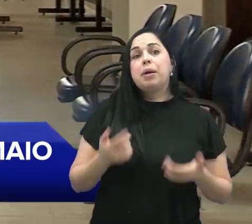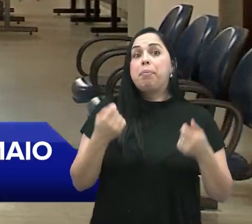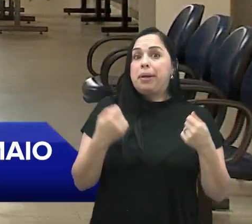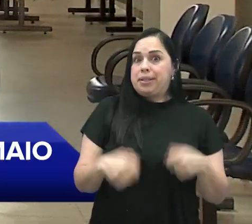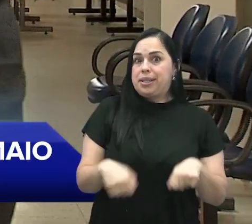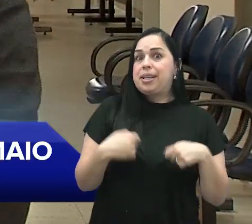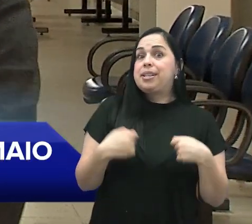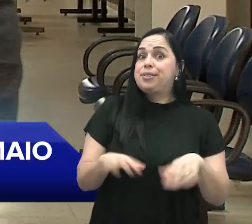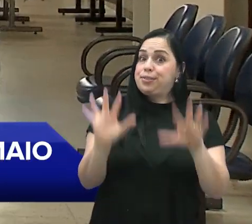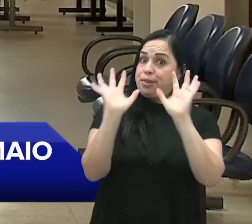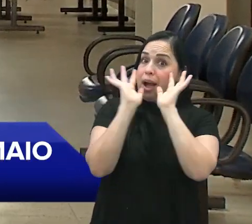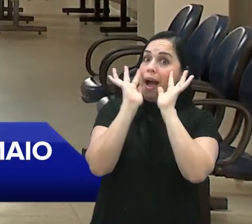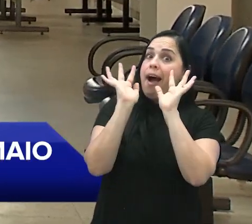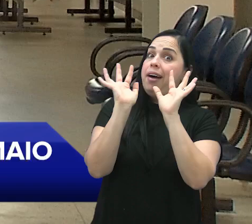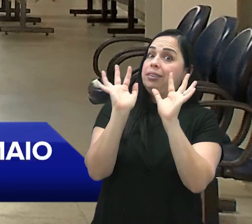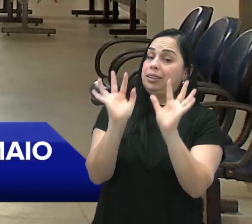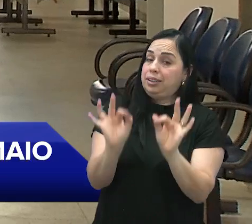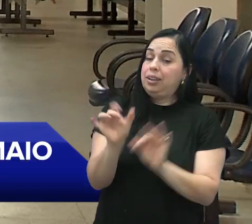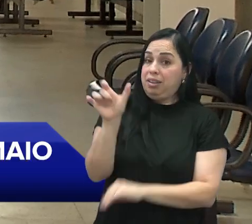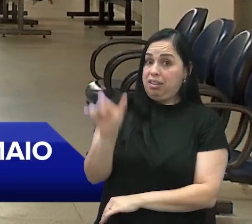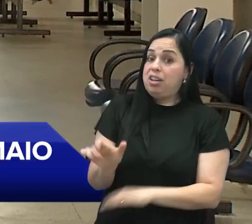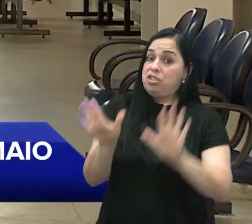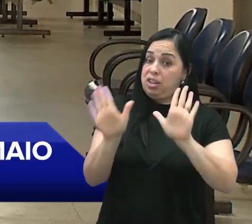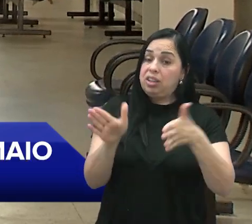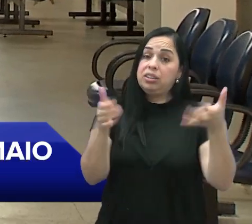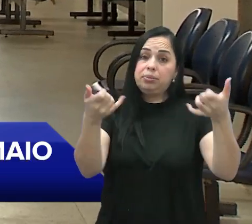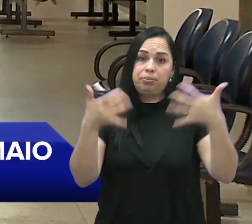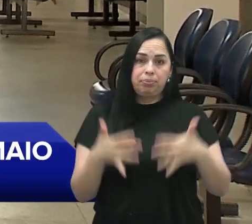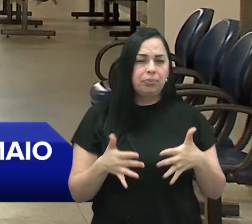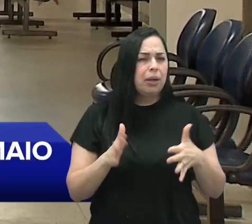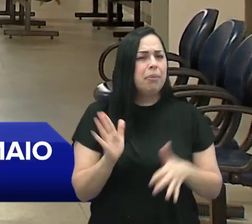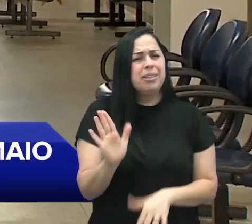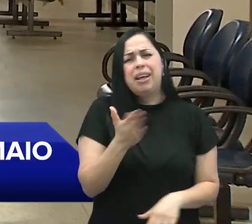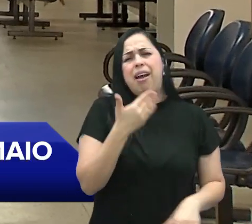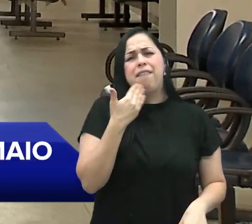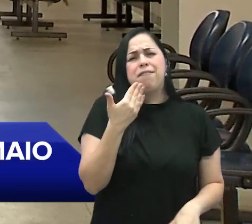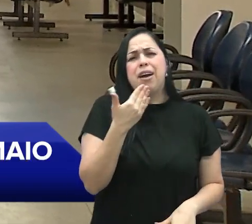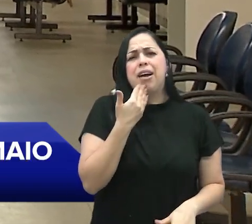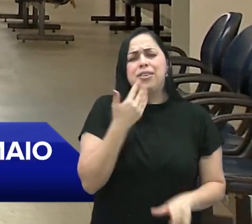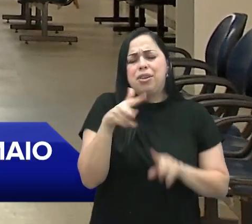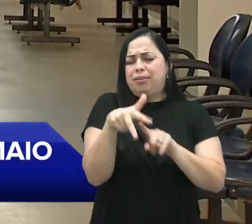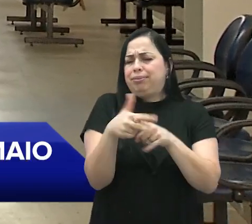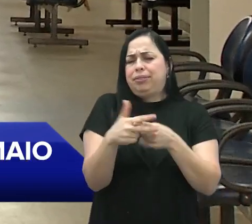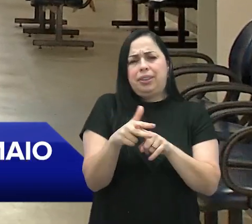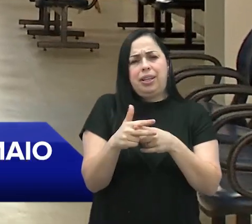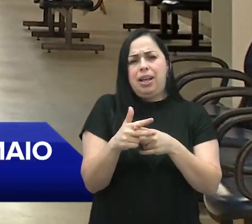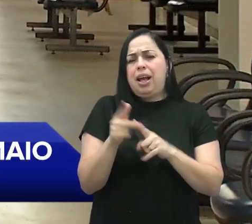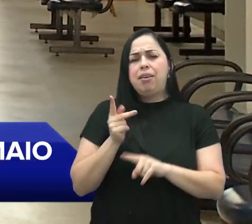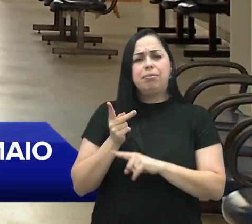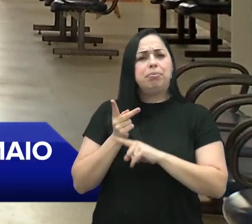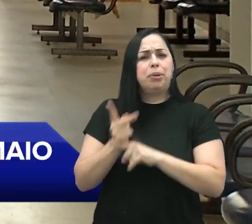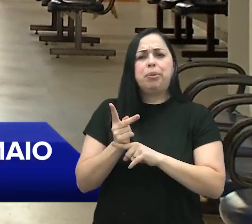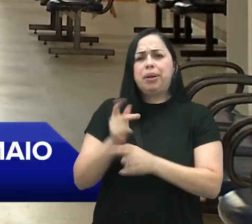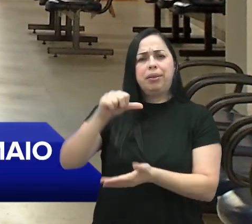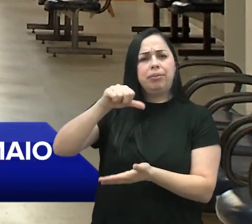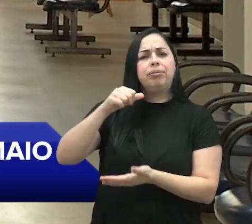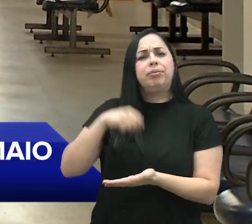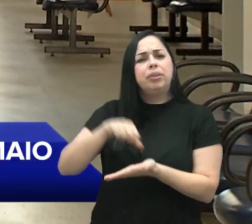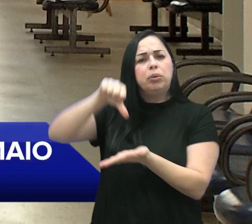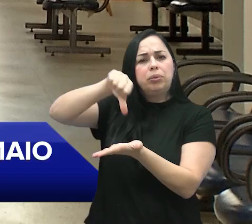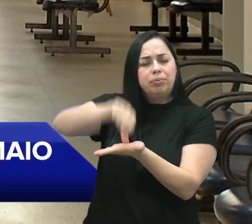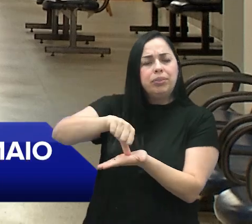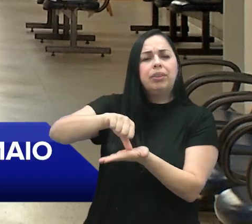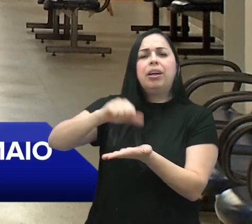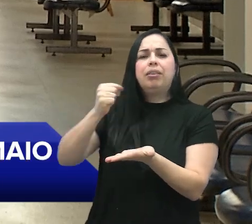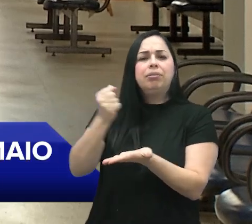é isso, o pessoal tem que ficar atento, como disse o Hernande, mas olha só, o sistema é fácil, é prático, dá para resolver vindo aqui no cartório,